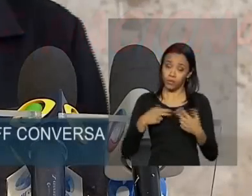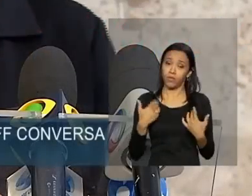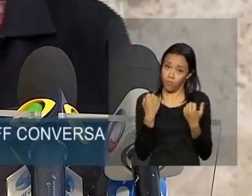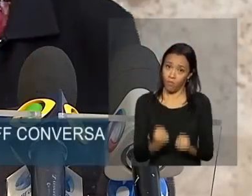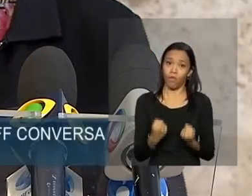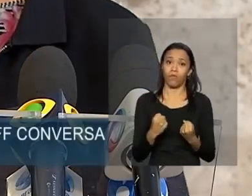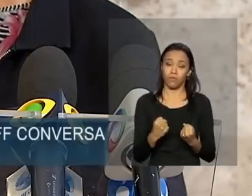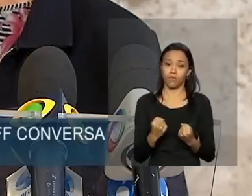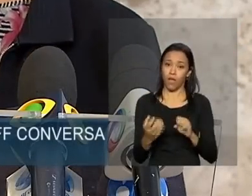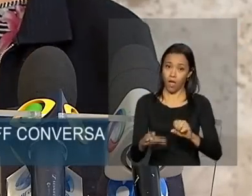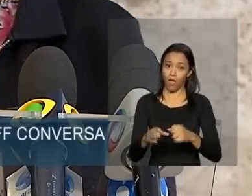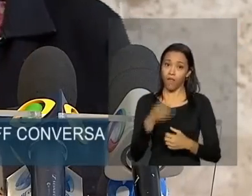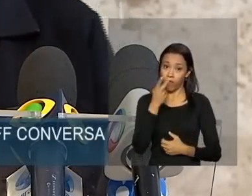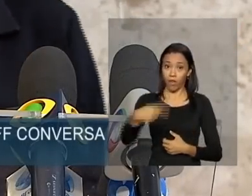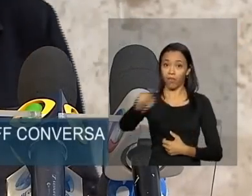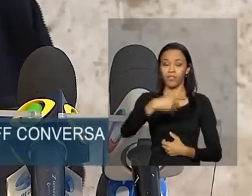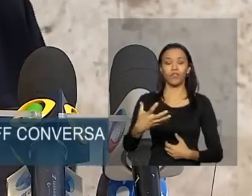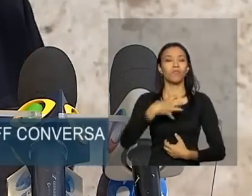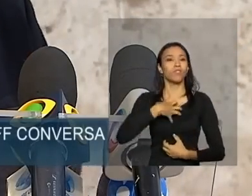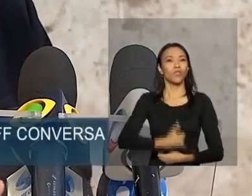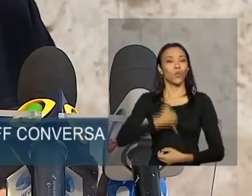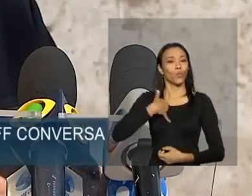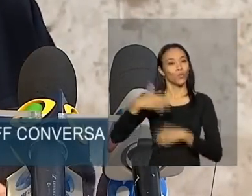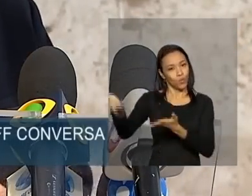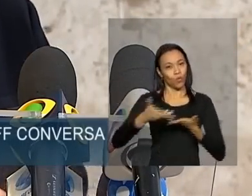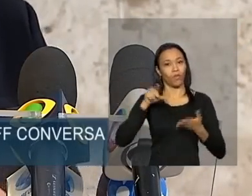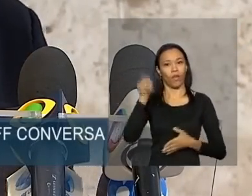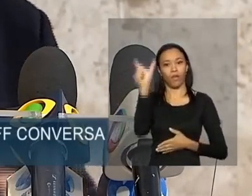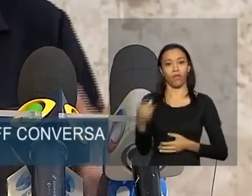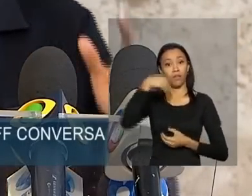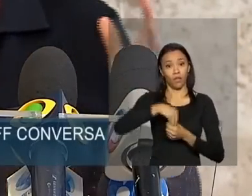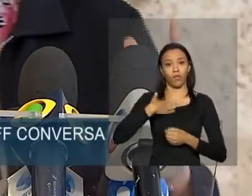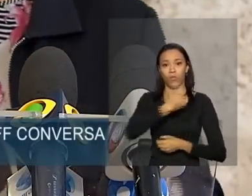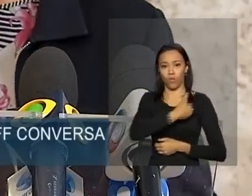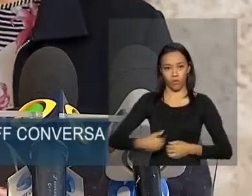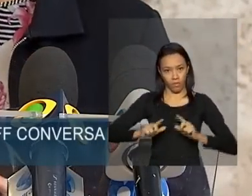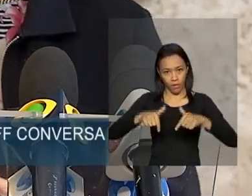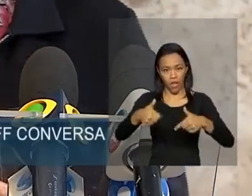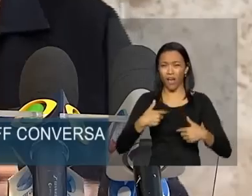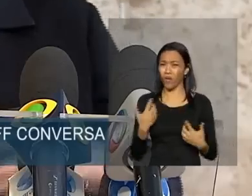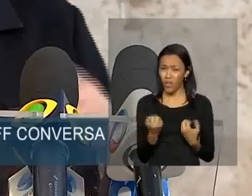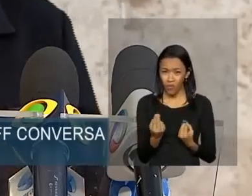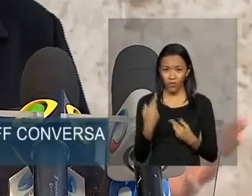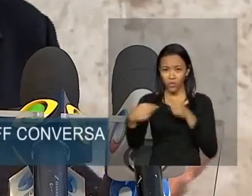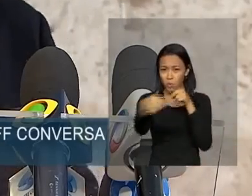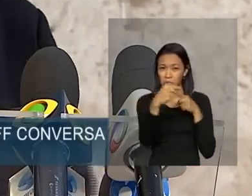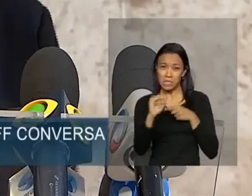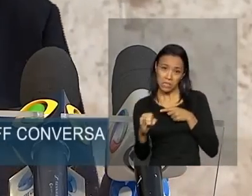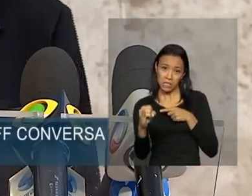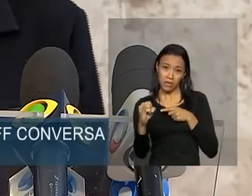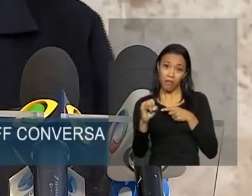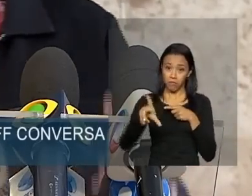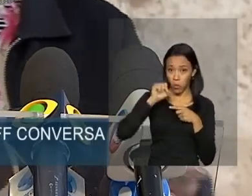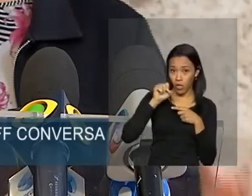Posso garantir a vocês que teria um grande orgulho de ter ele no meu governo. Agora, não vou discutir aqui com vocês se o presidente